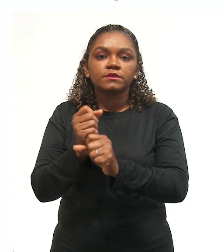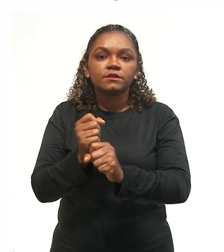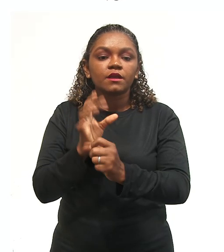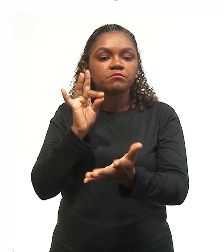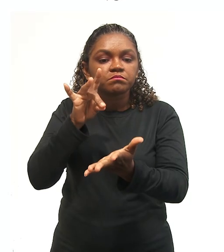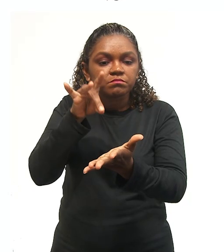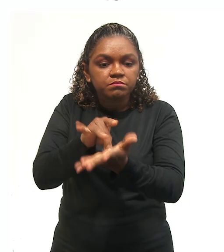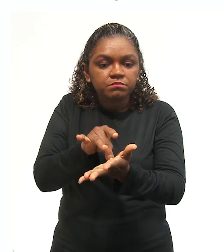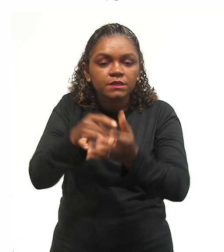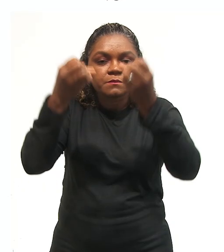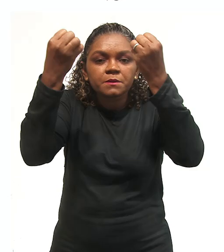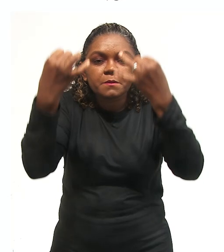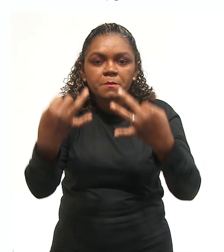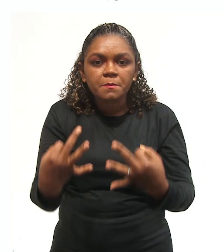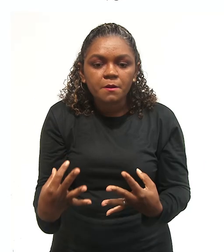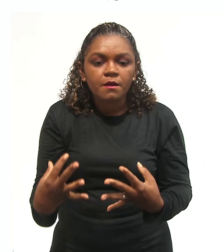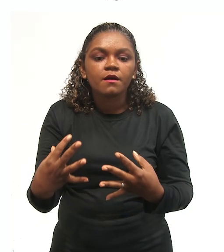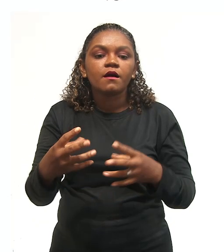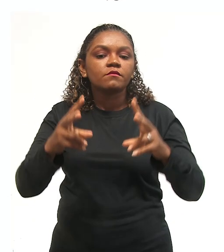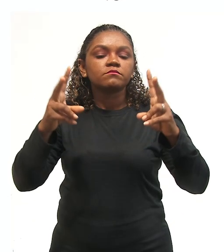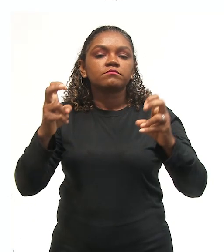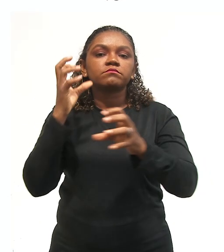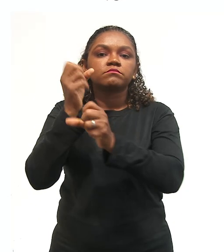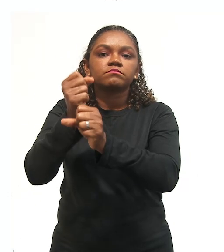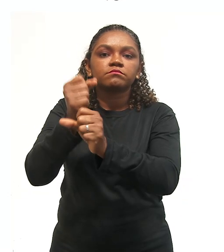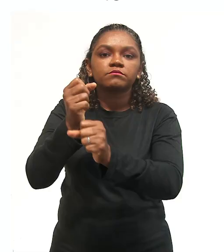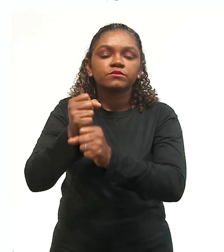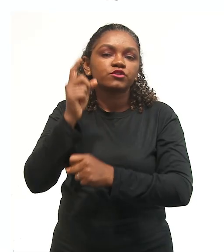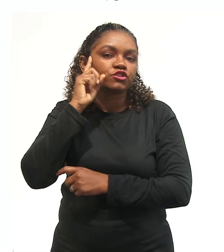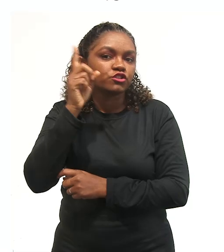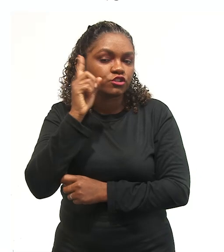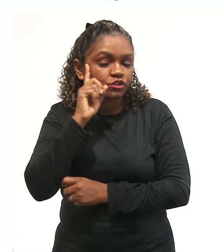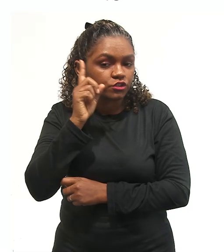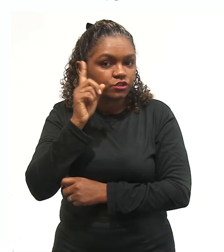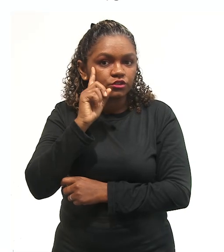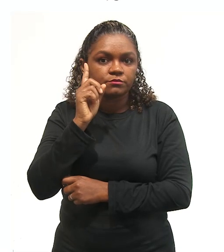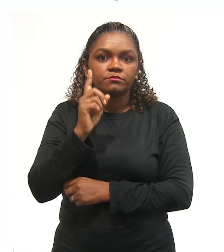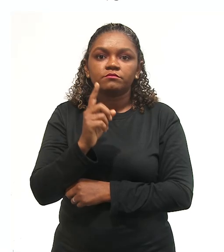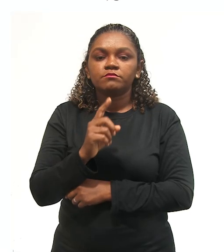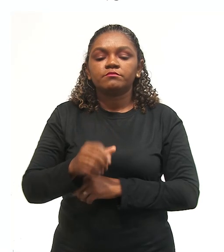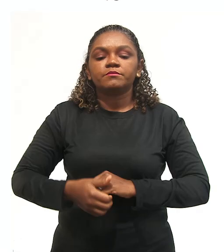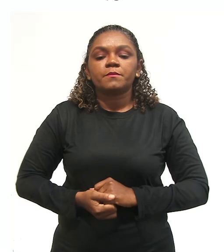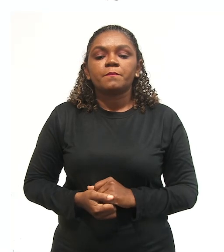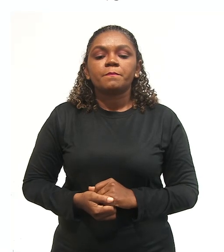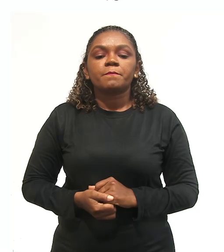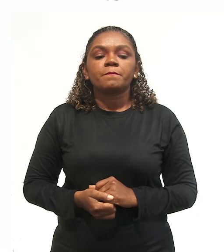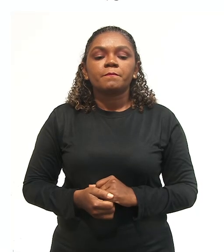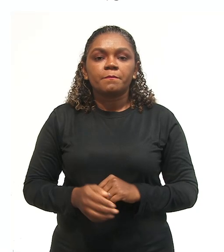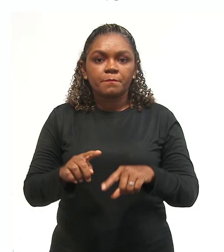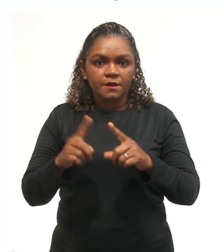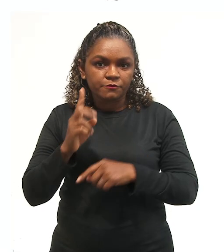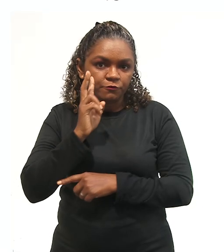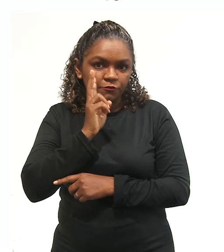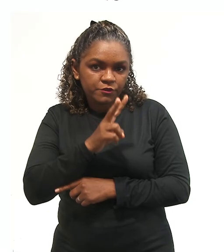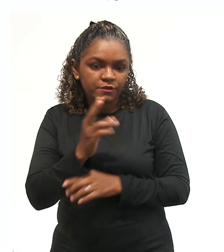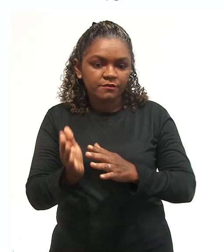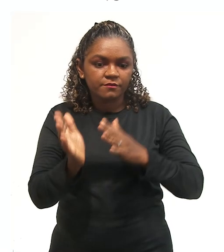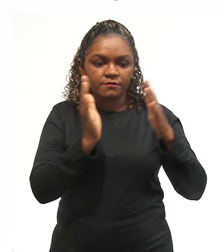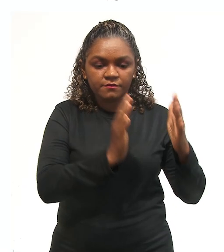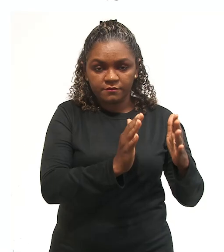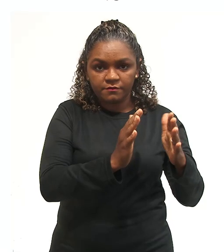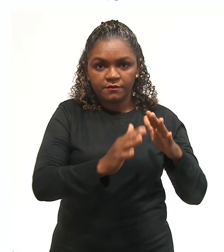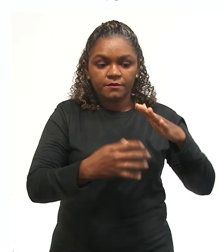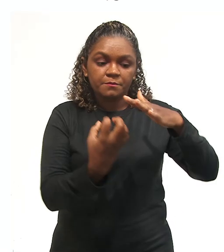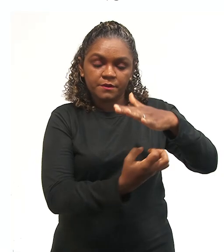cálculo mais preciso, considerando a contagem exata dos dias corridos, certo? Diferente de lá